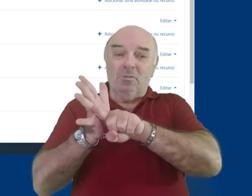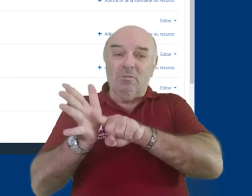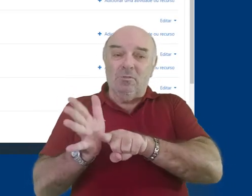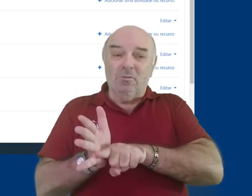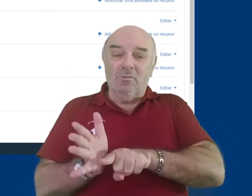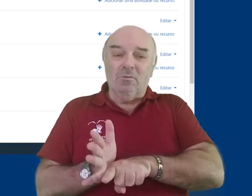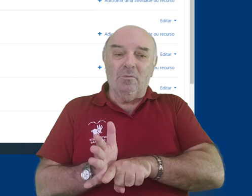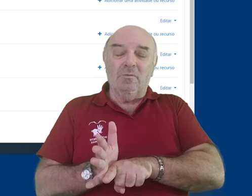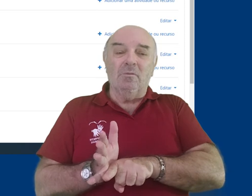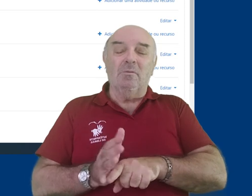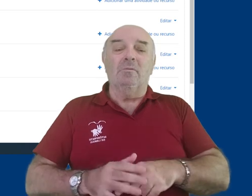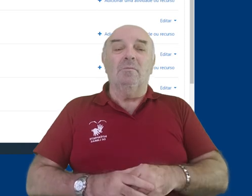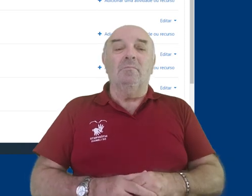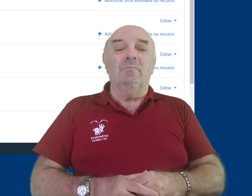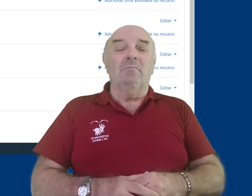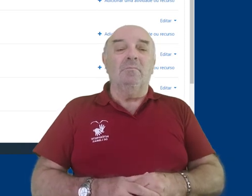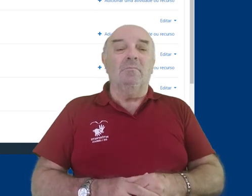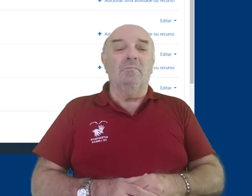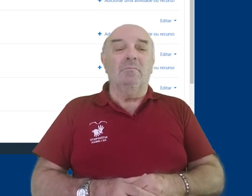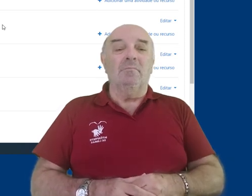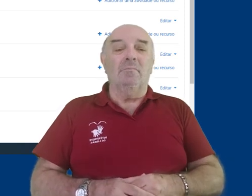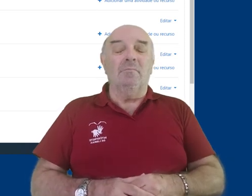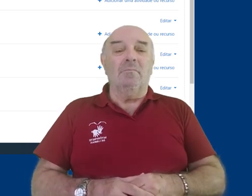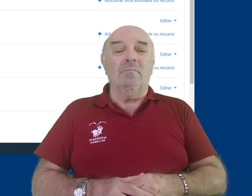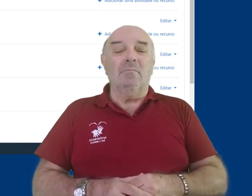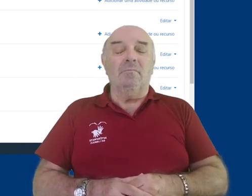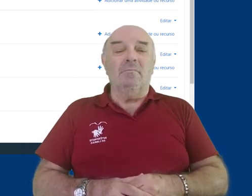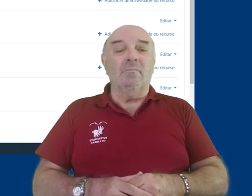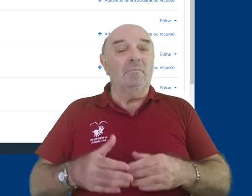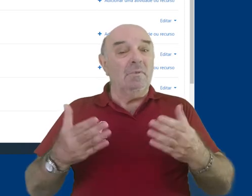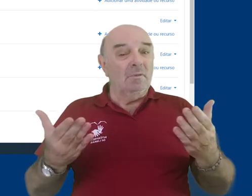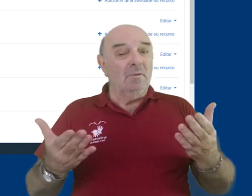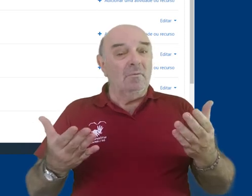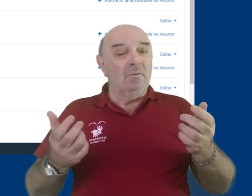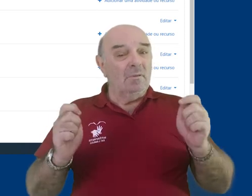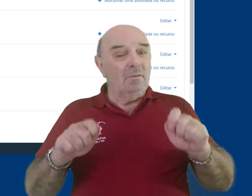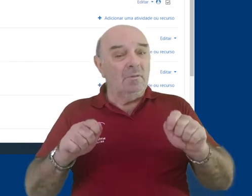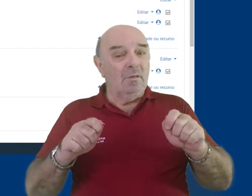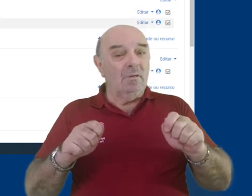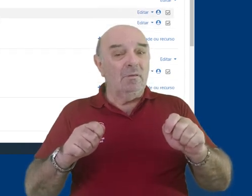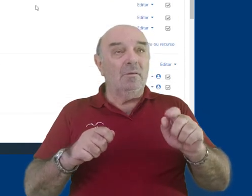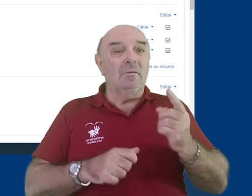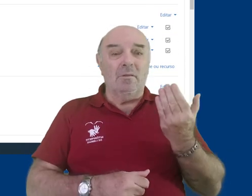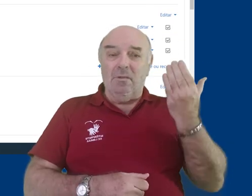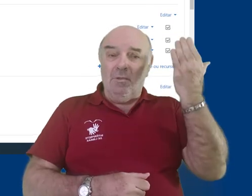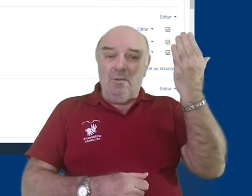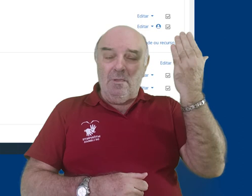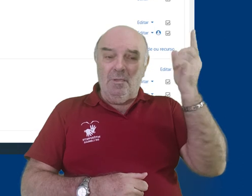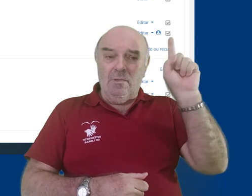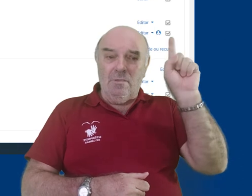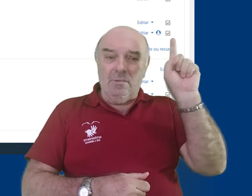Tenho a minha nova atividade, do tipo questionário, tópico 4.